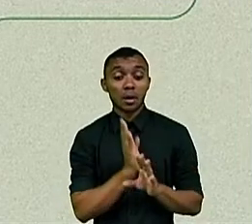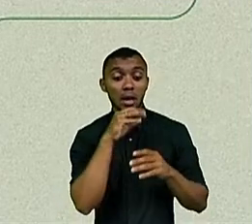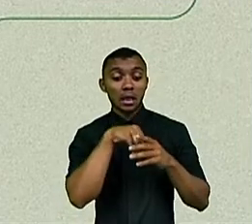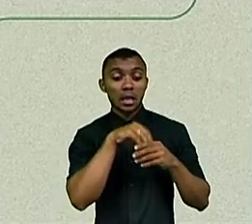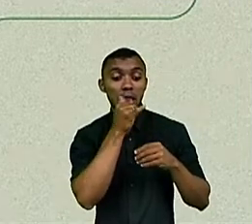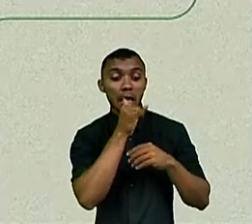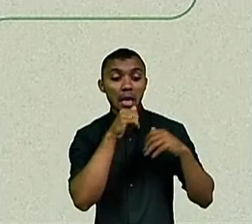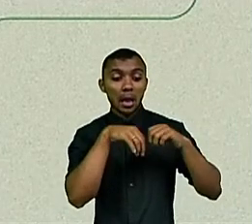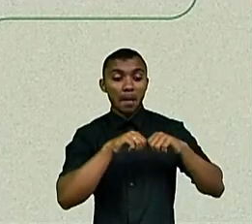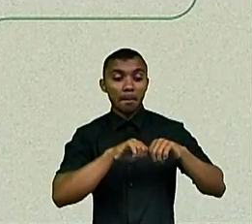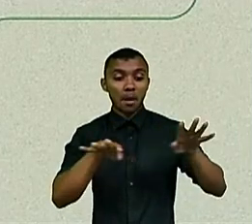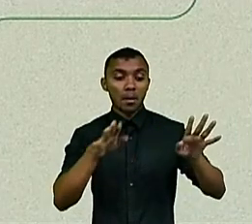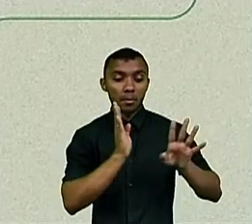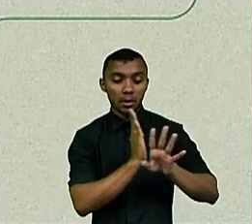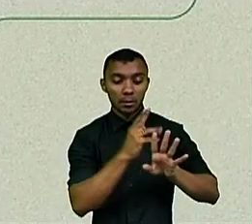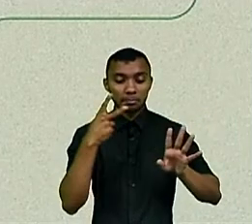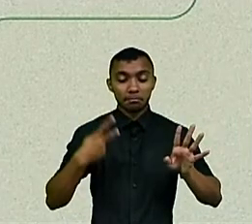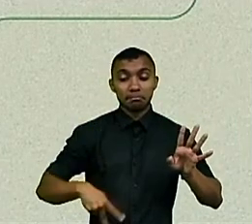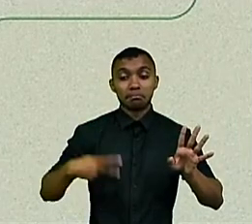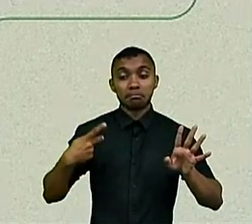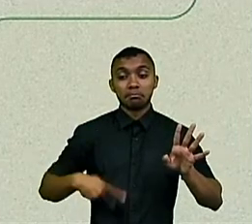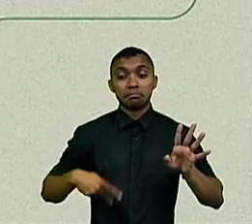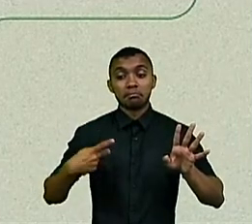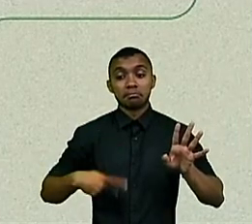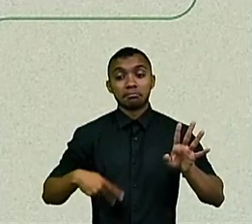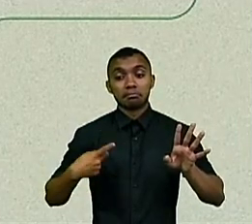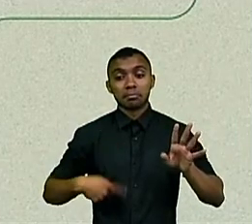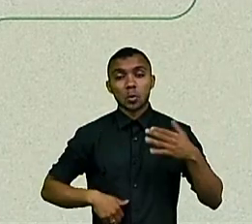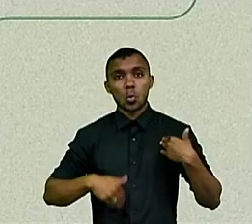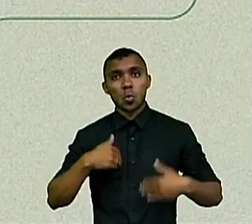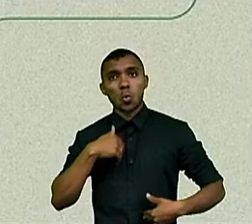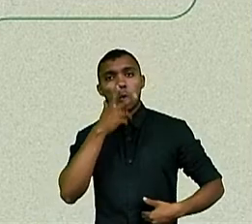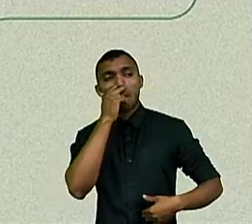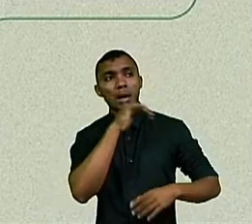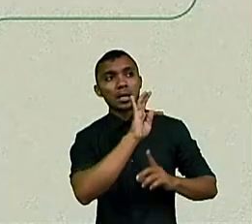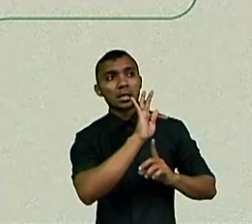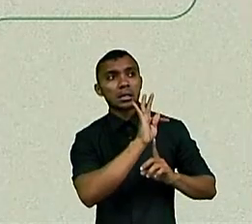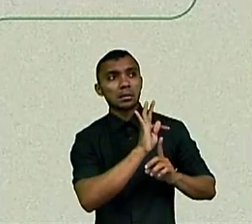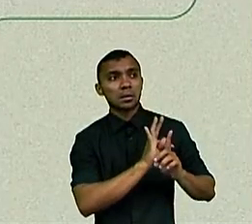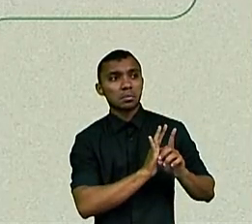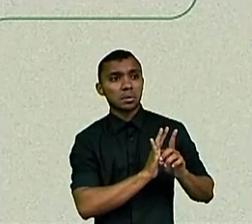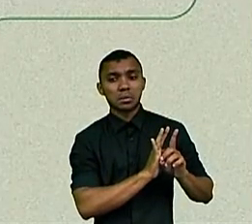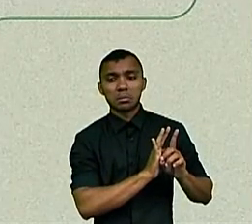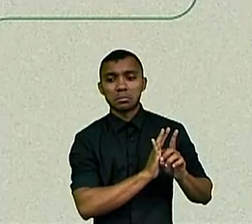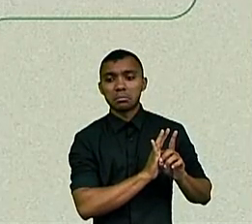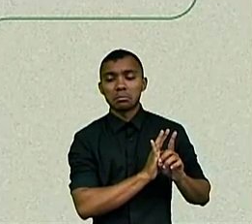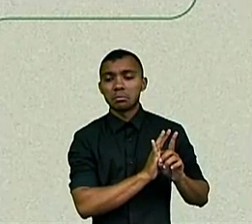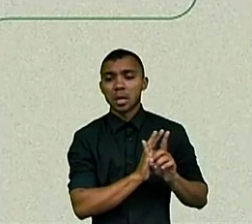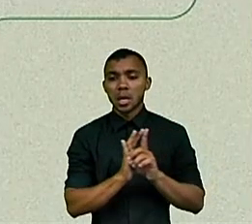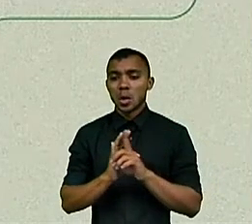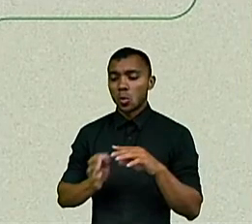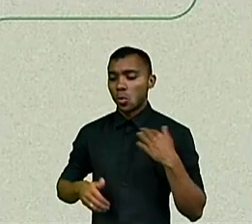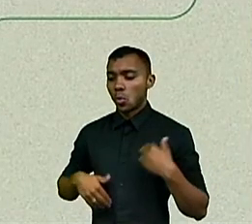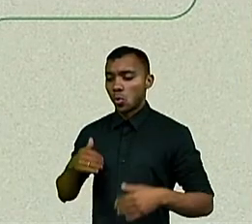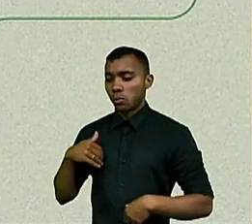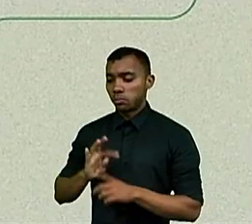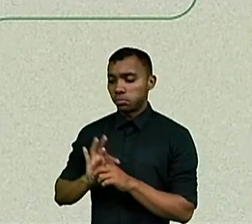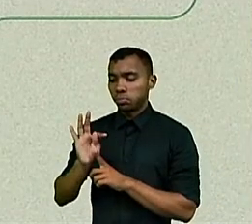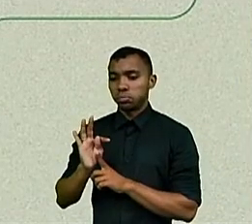do corpo de menor temperatura para o de maior temperatura